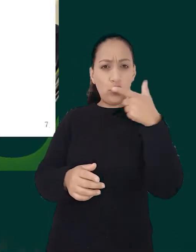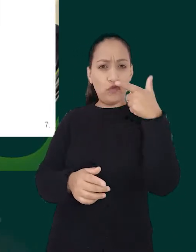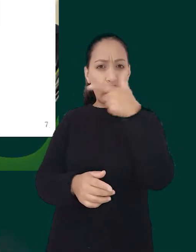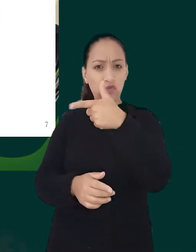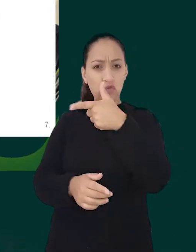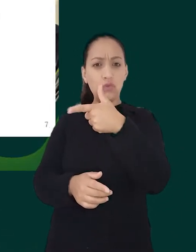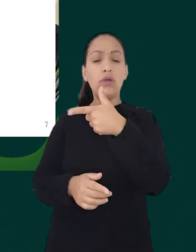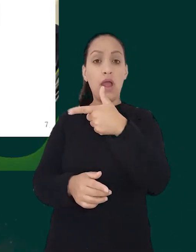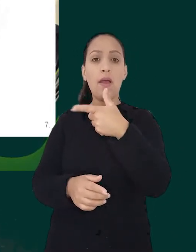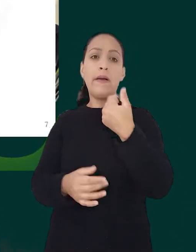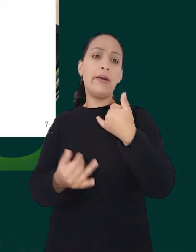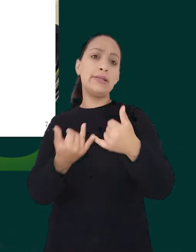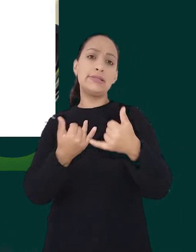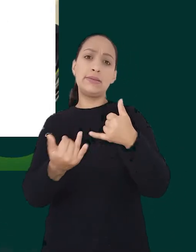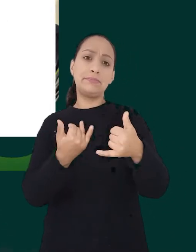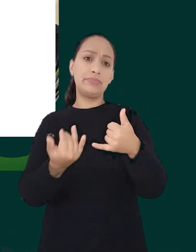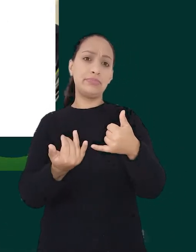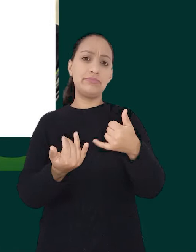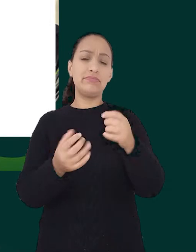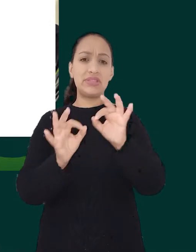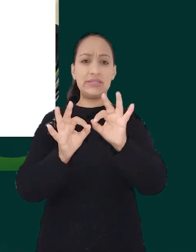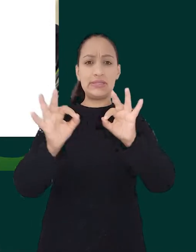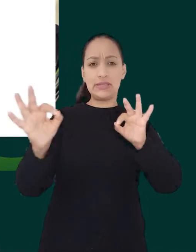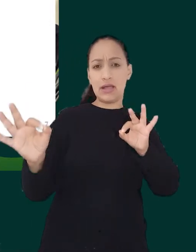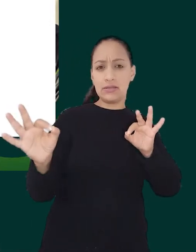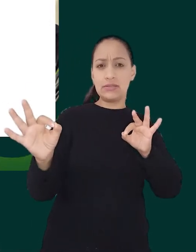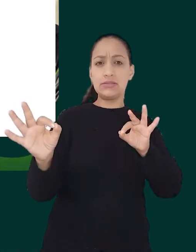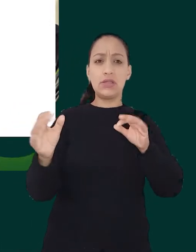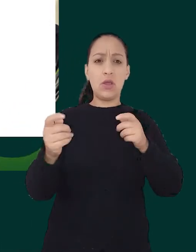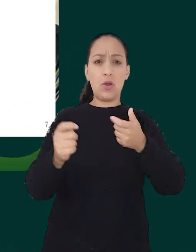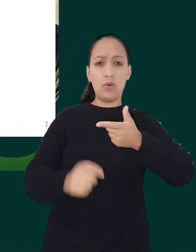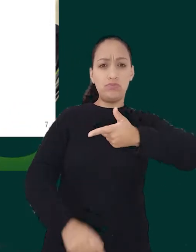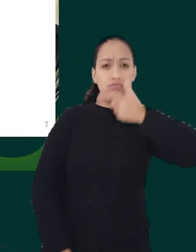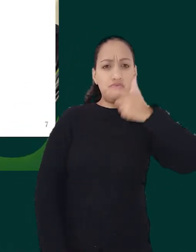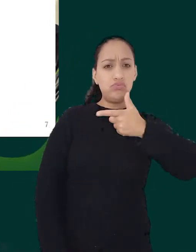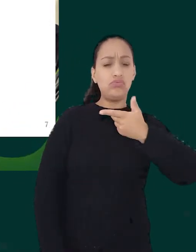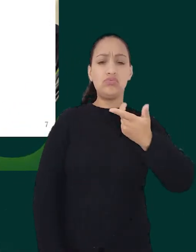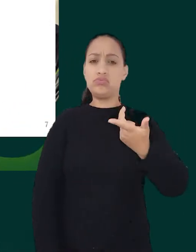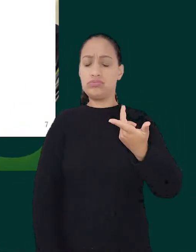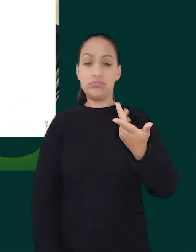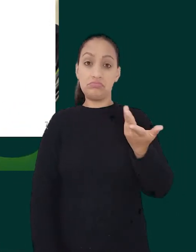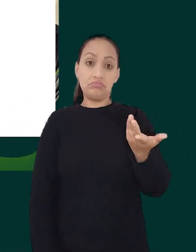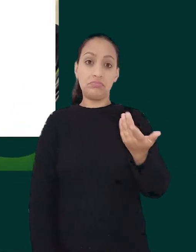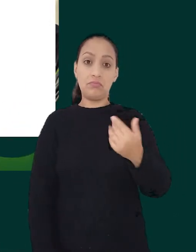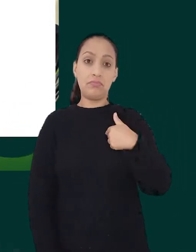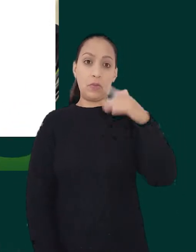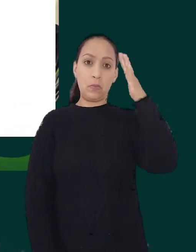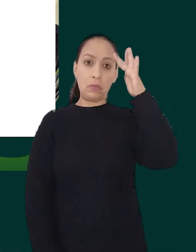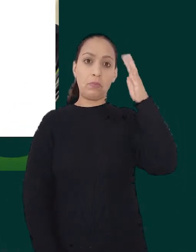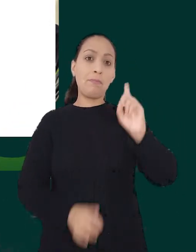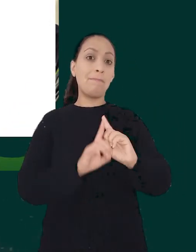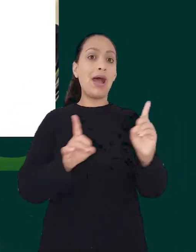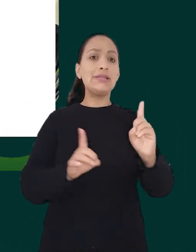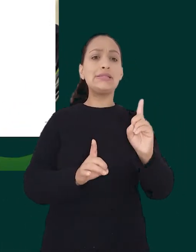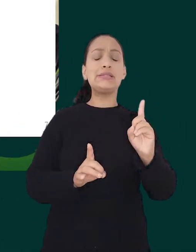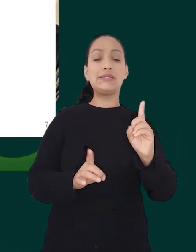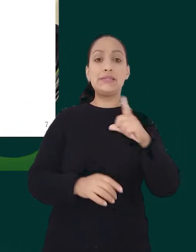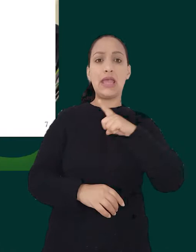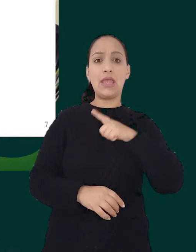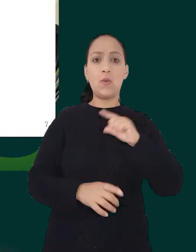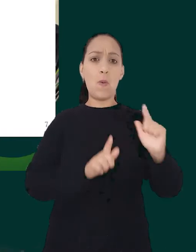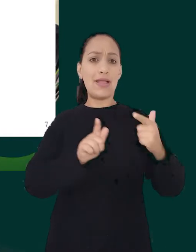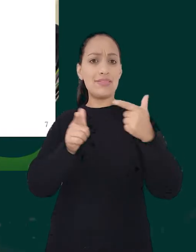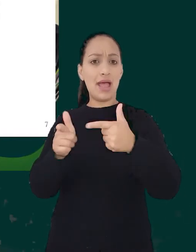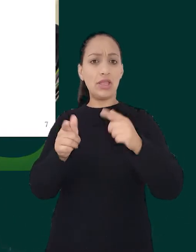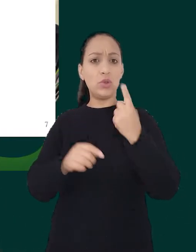ataque, sendo ele melee ou sendo ele à distância, ou furtivo, dando um tiro, eu não vou imaginar, mas tu tem um ataque 1,